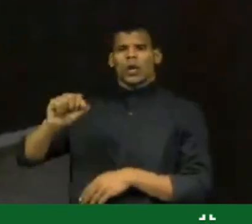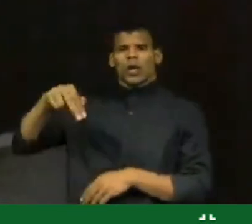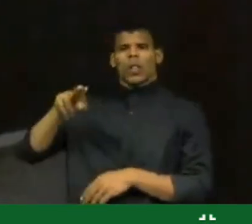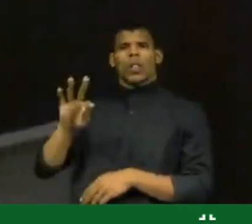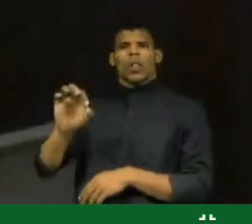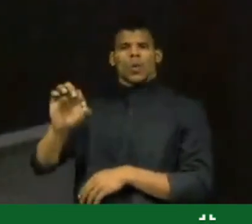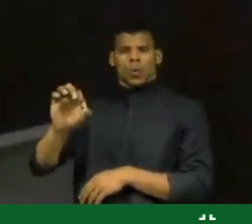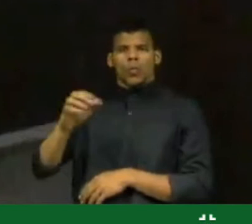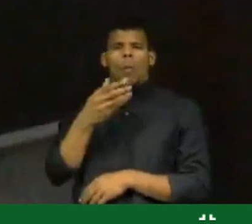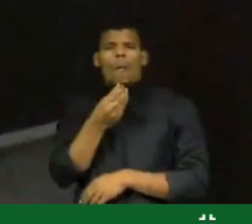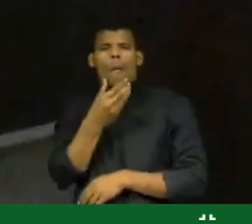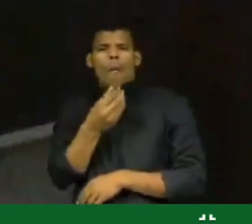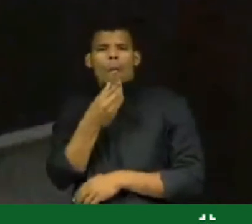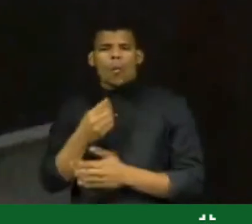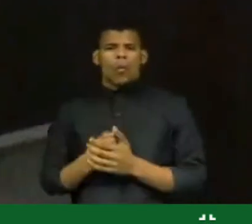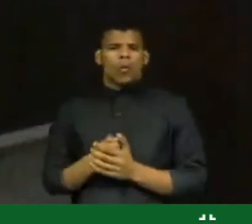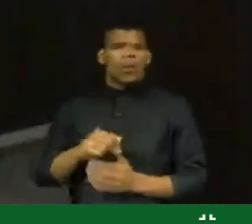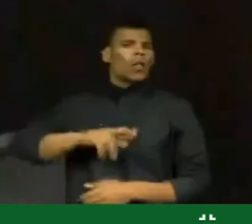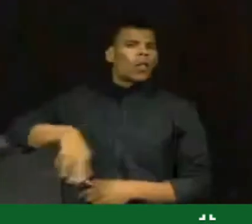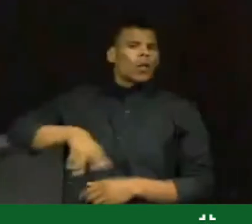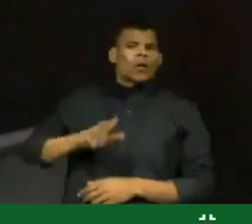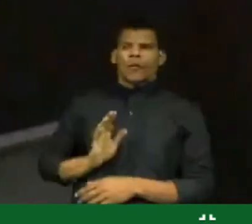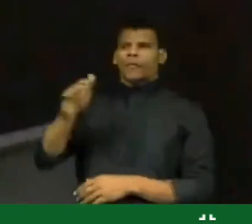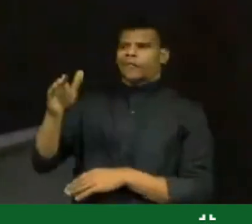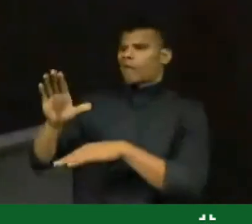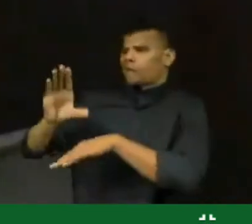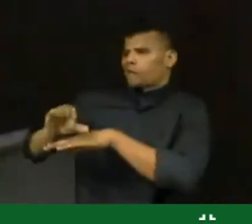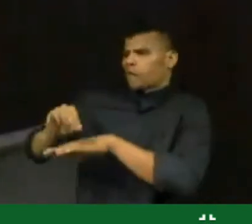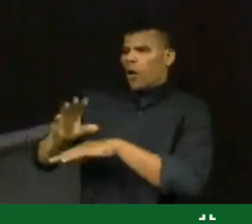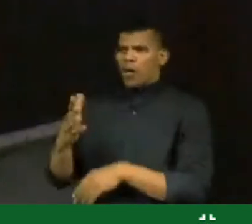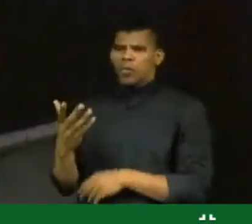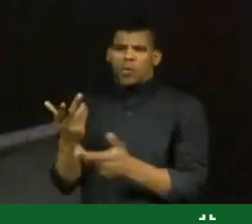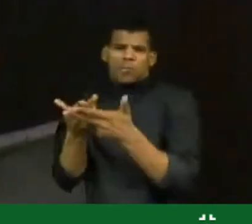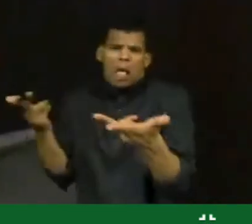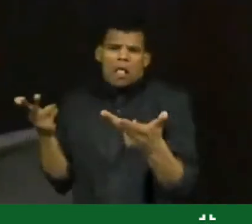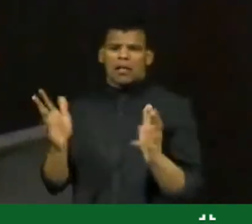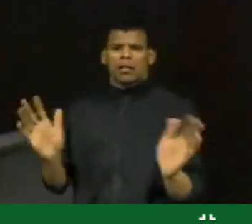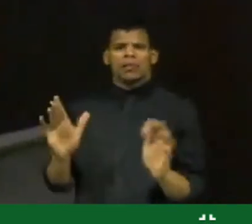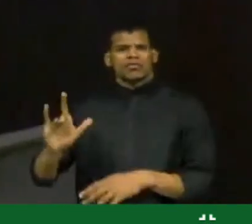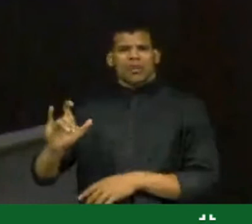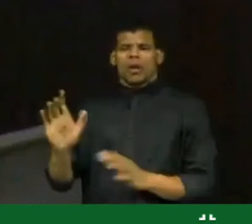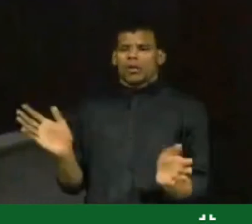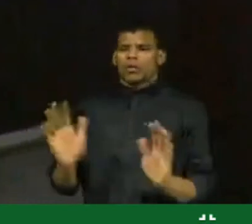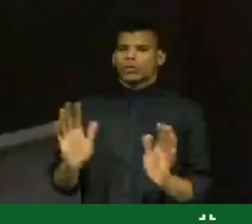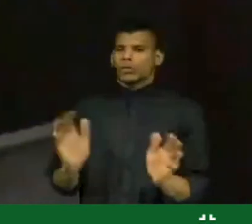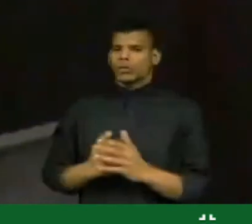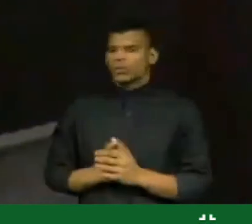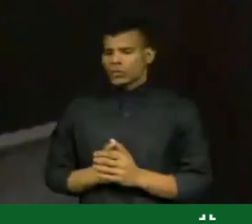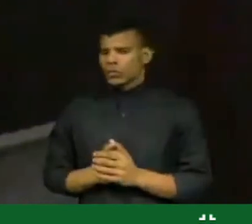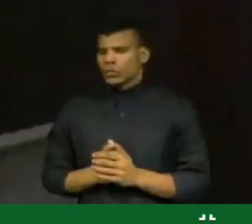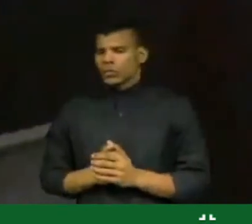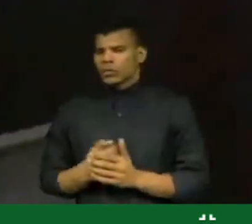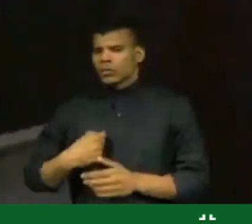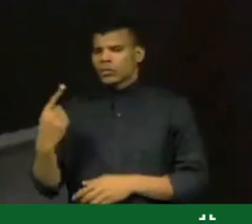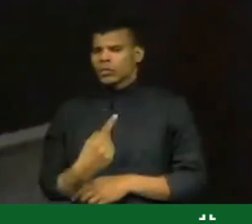E detalhe, batemos, nós não fomos só lá para bater foto e fazer registro para Instagram, não. Porque nós não